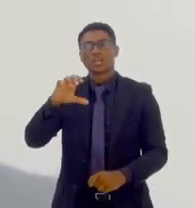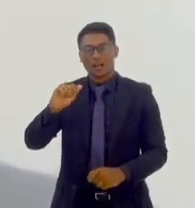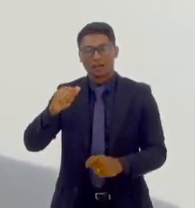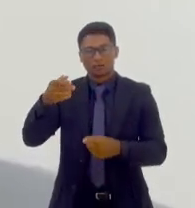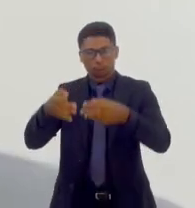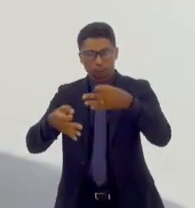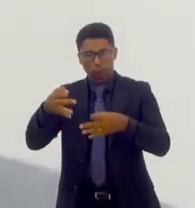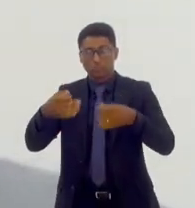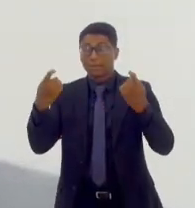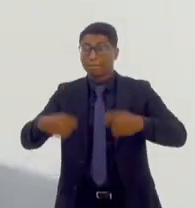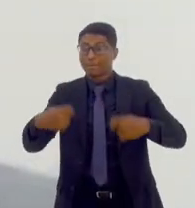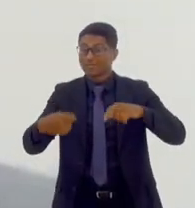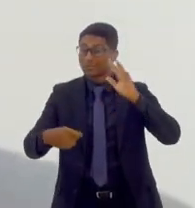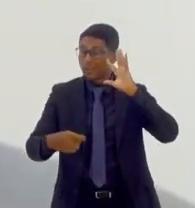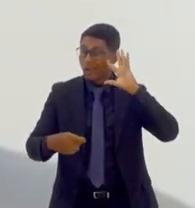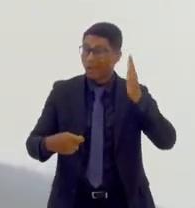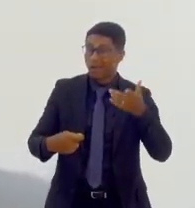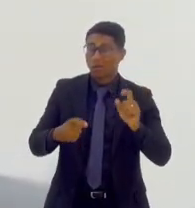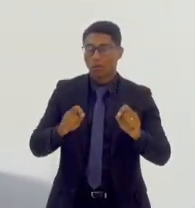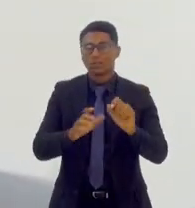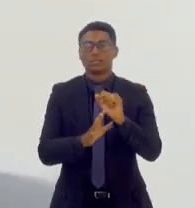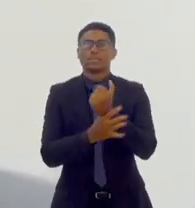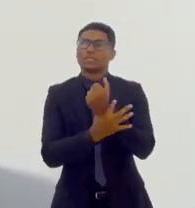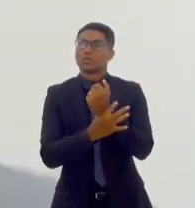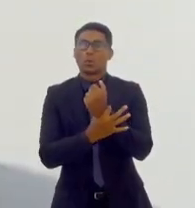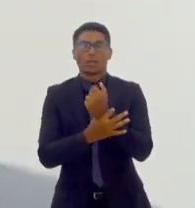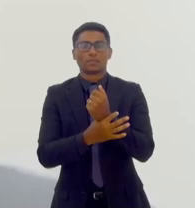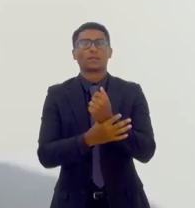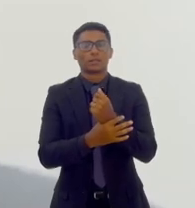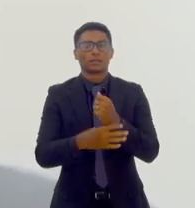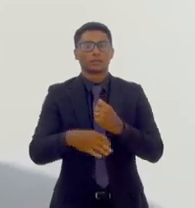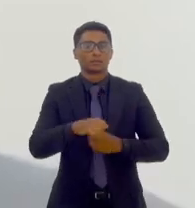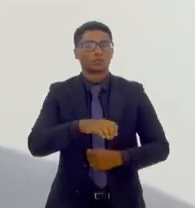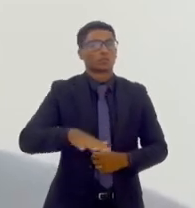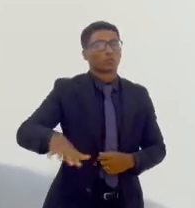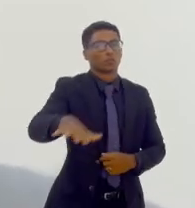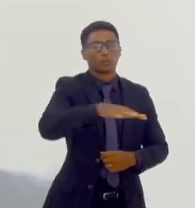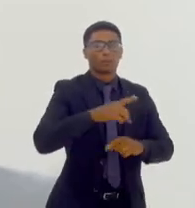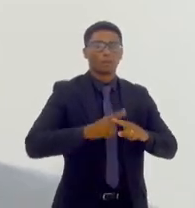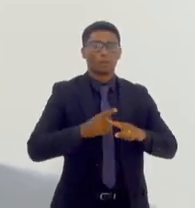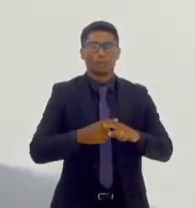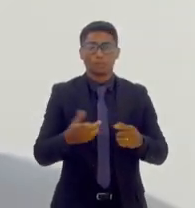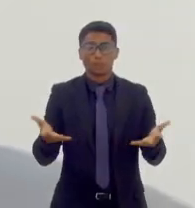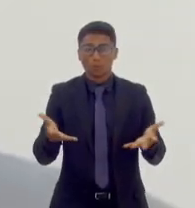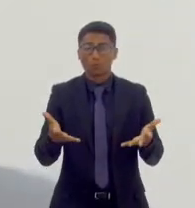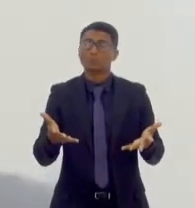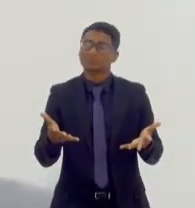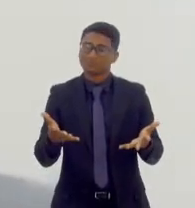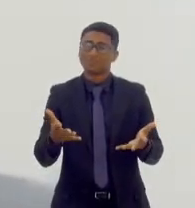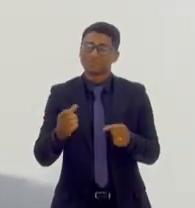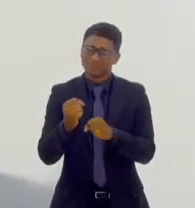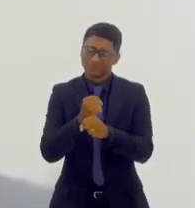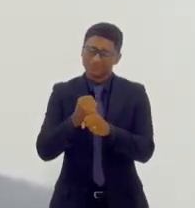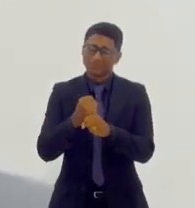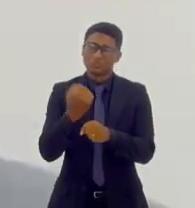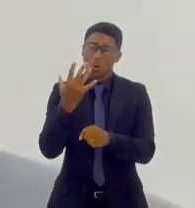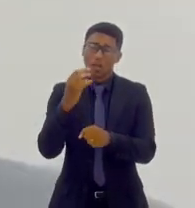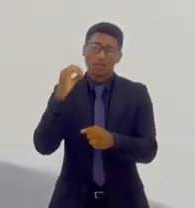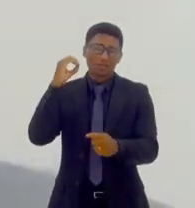por todas a questão da segurança pública. Porque o que nós temos hoje há mais de 40 anos